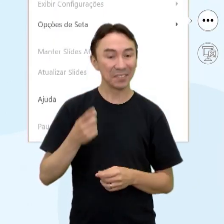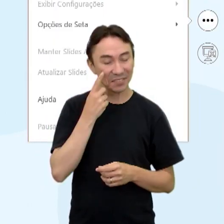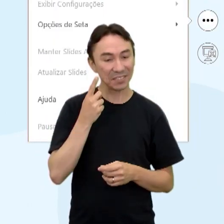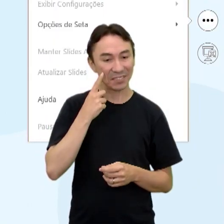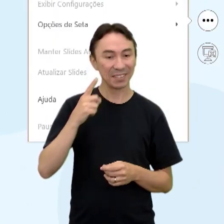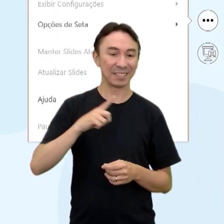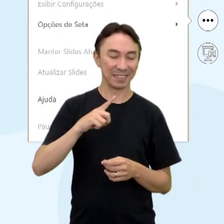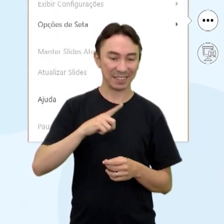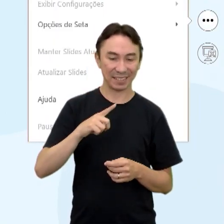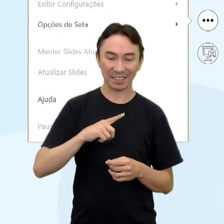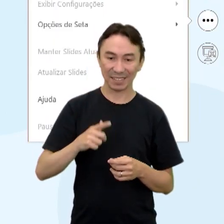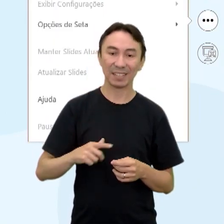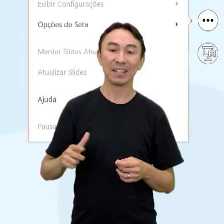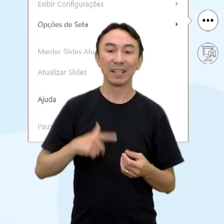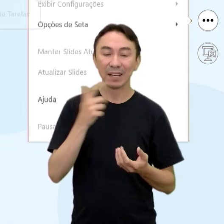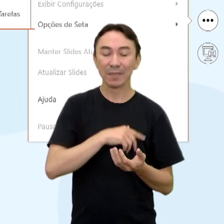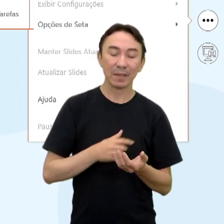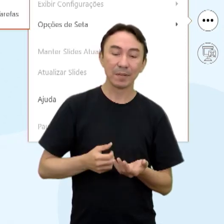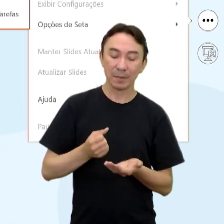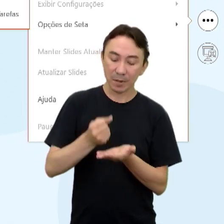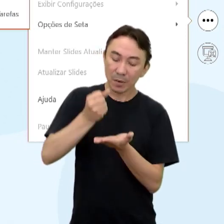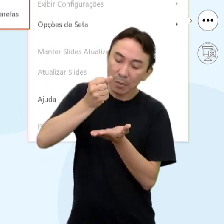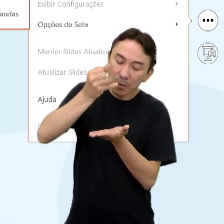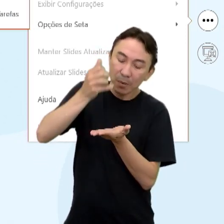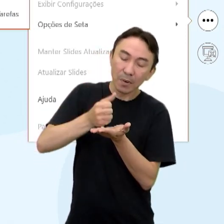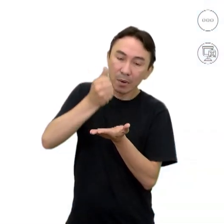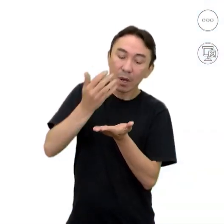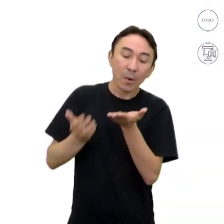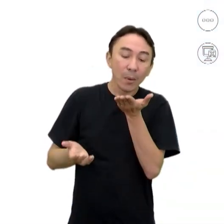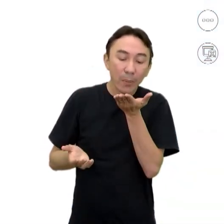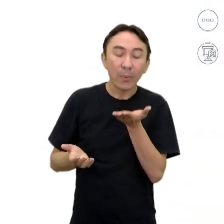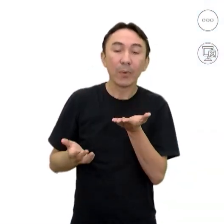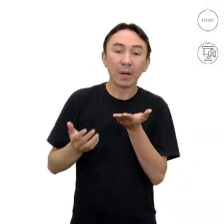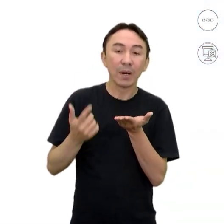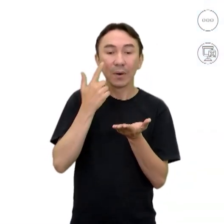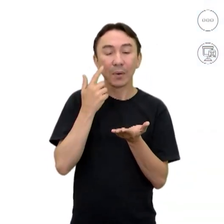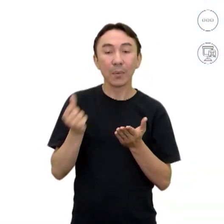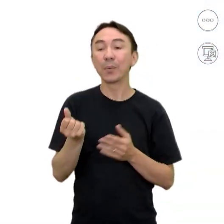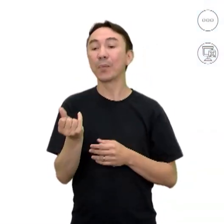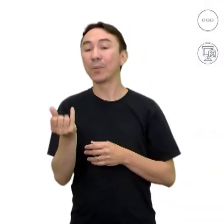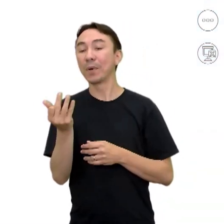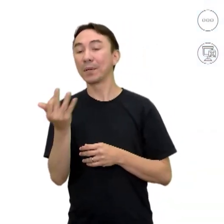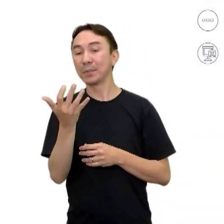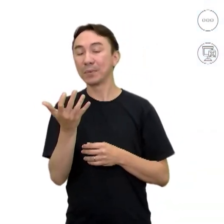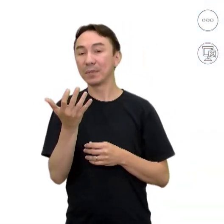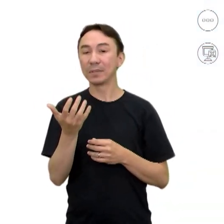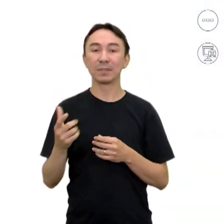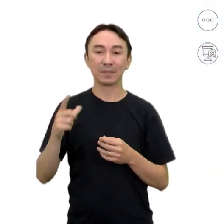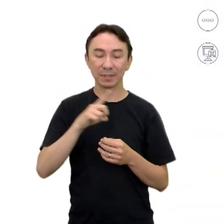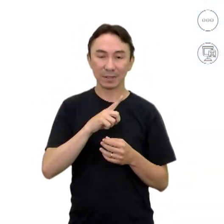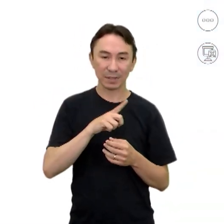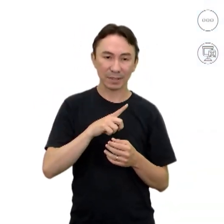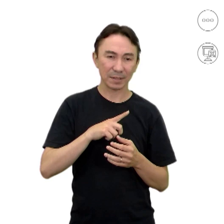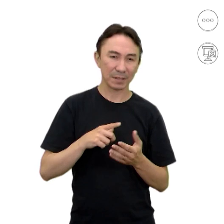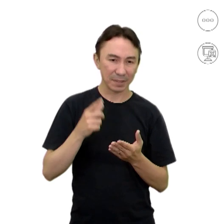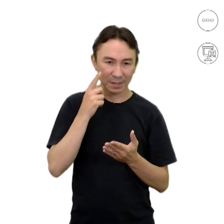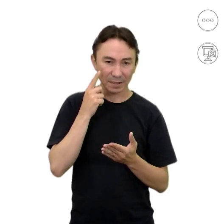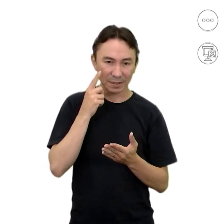né? Quantidade de farinha, vou abrir uma tela aqui para a gente fazer a continha, né? A gente tem